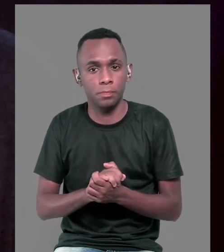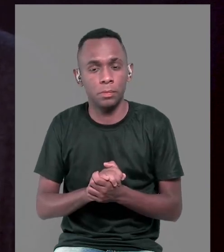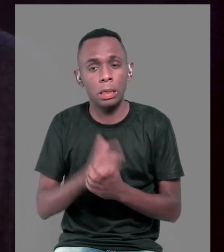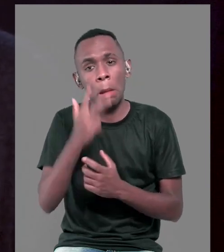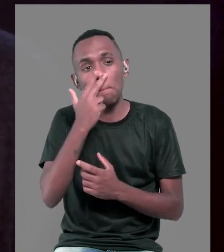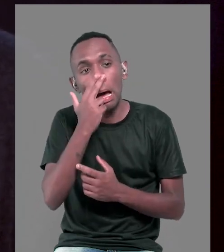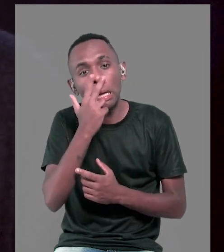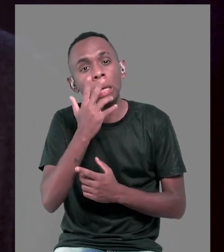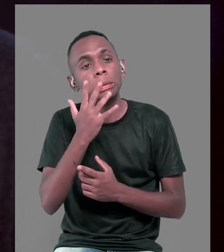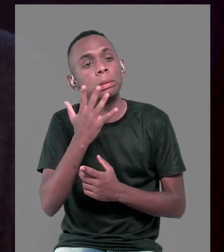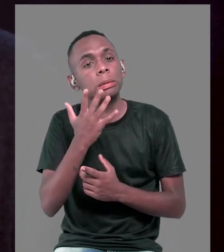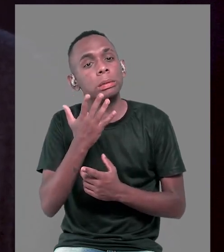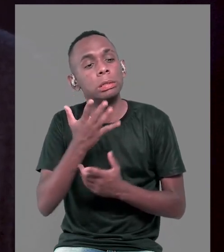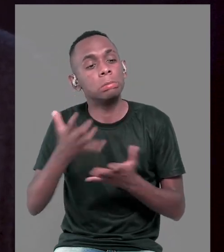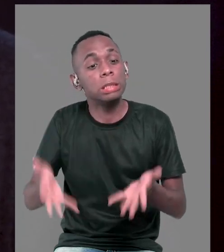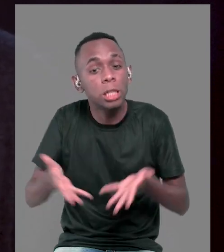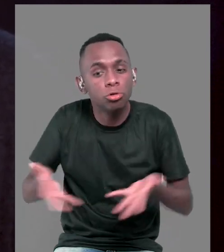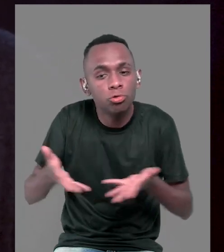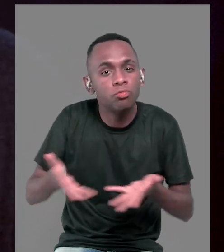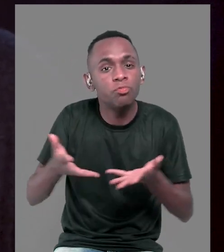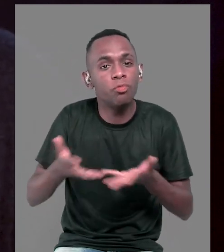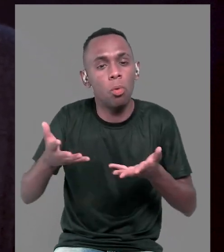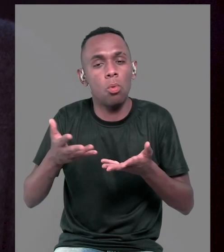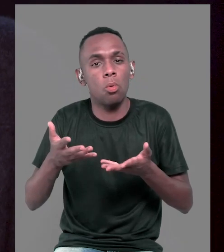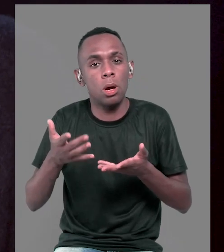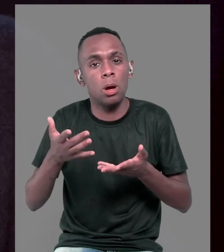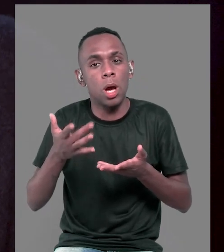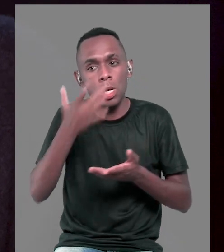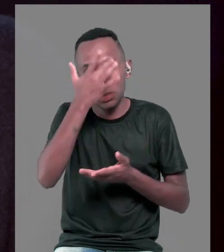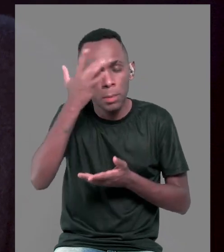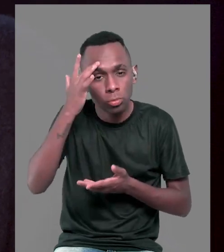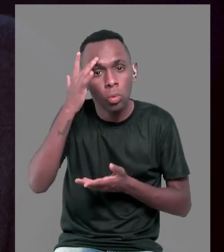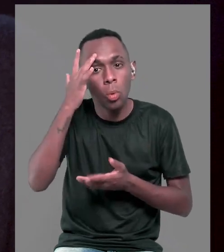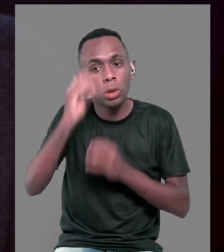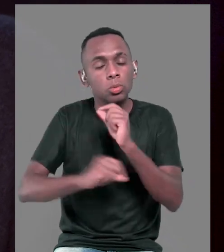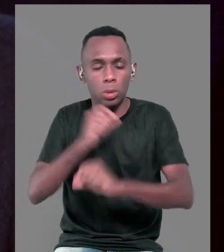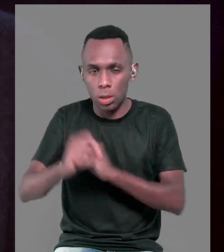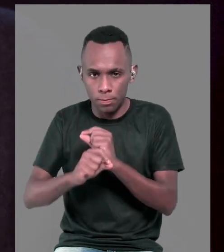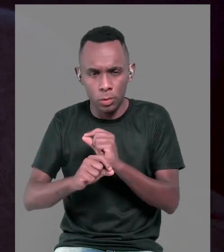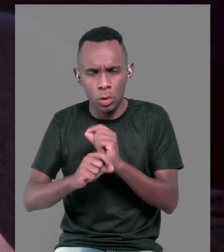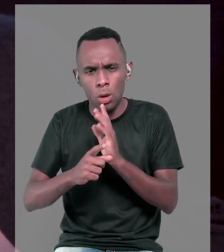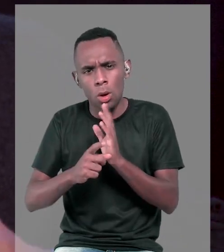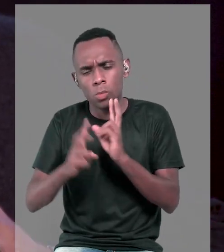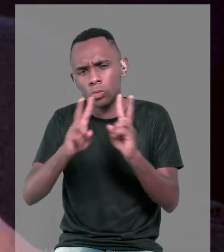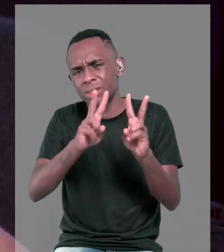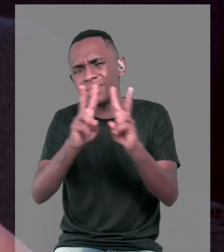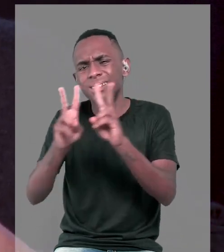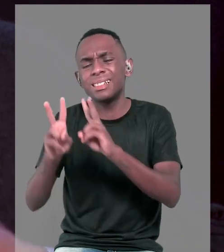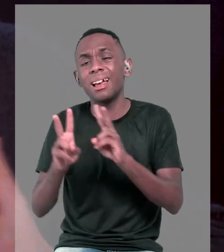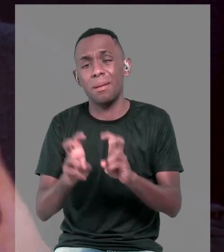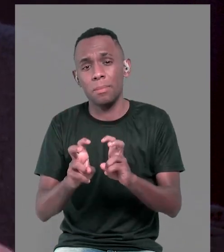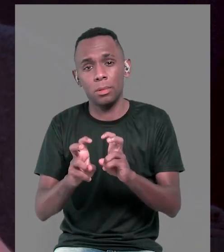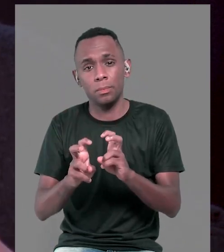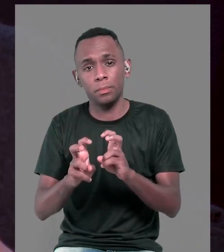seduziu o mundo com uma tese de que